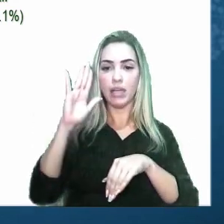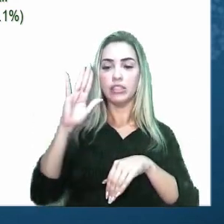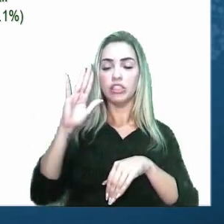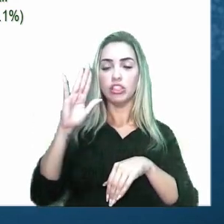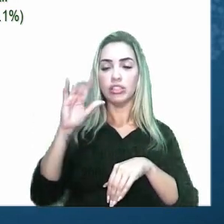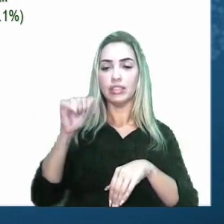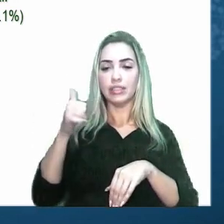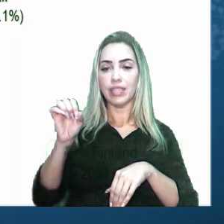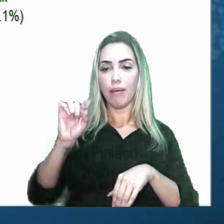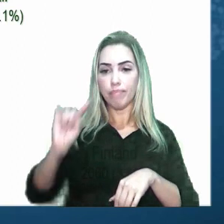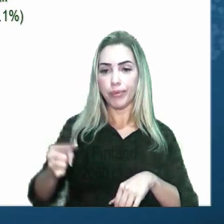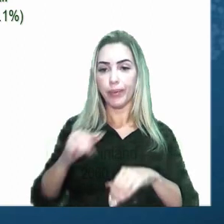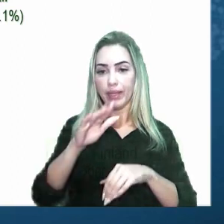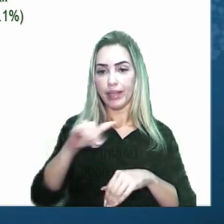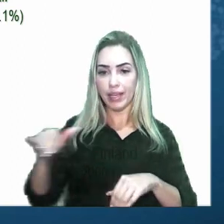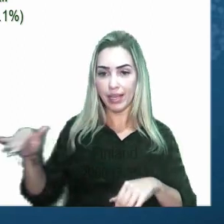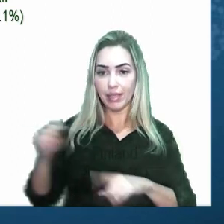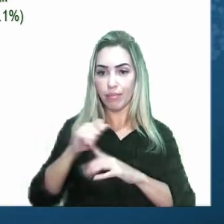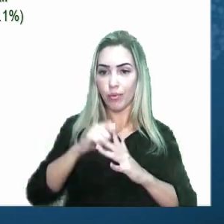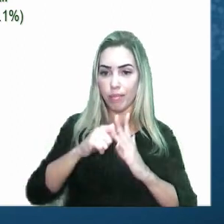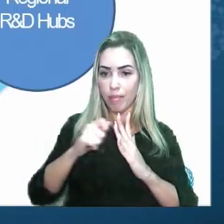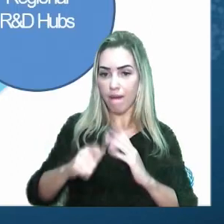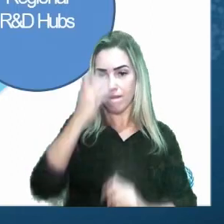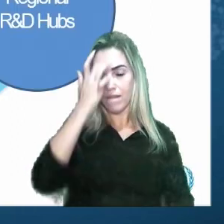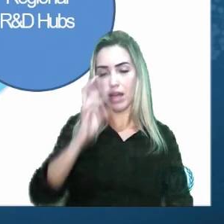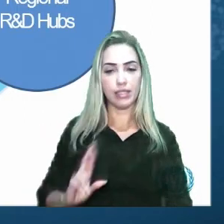10 mil crianças mês não foi fácil.